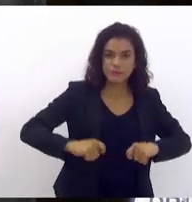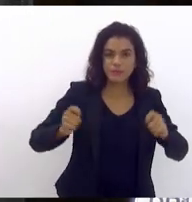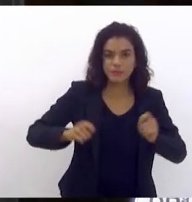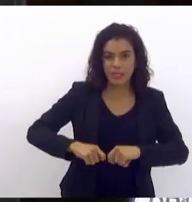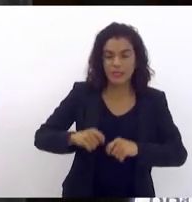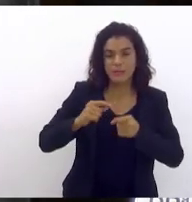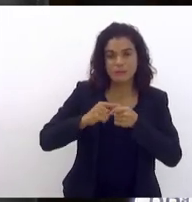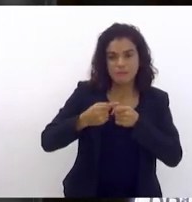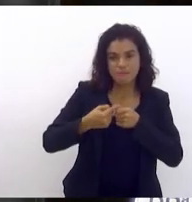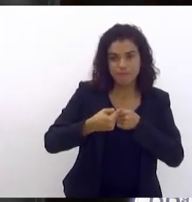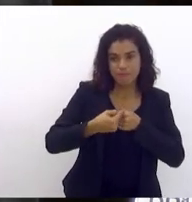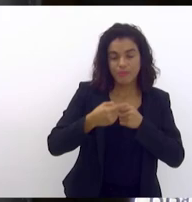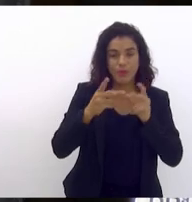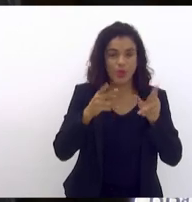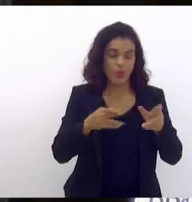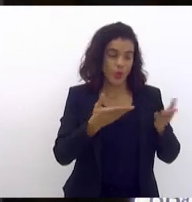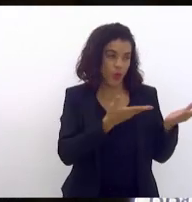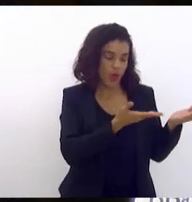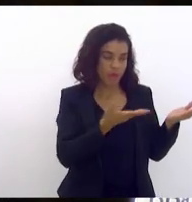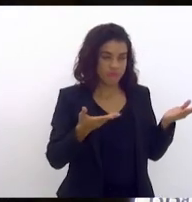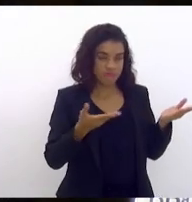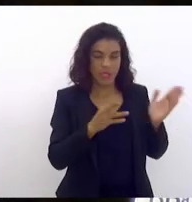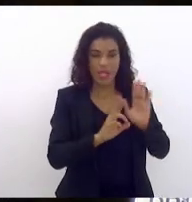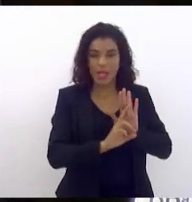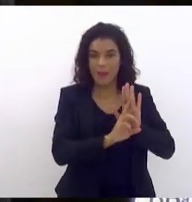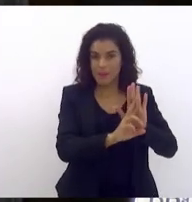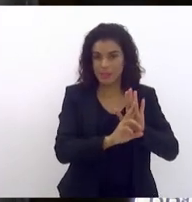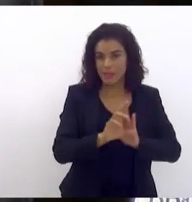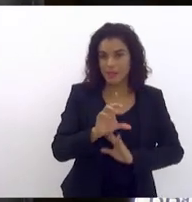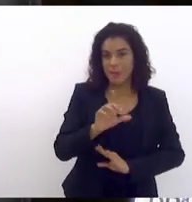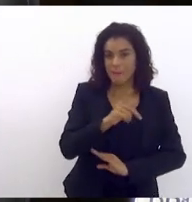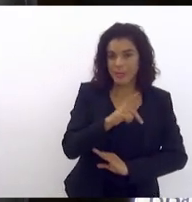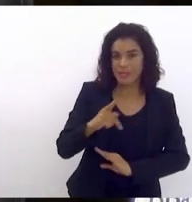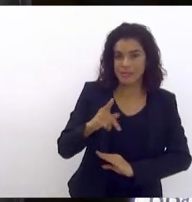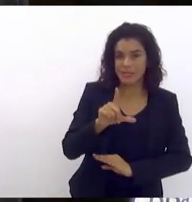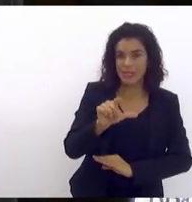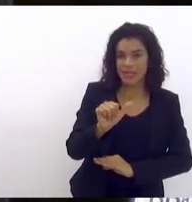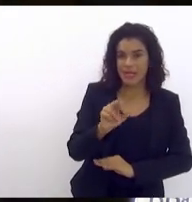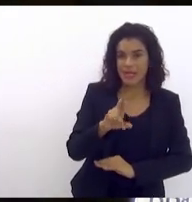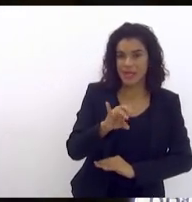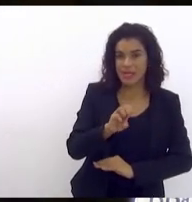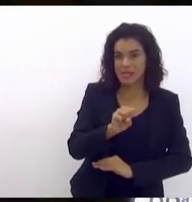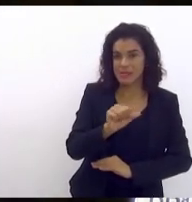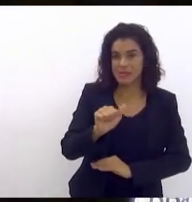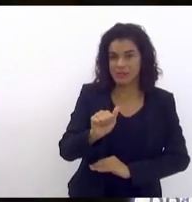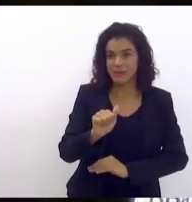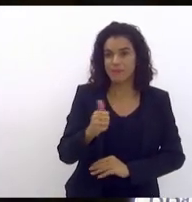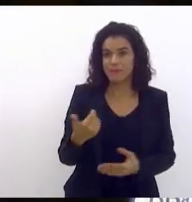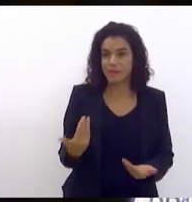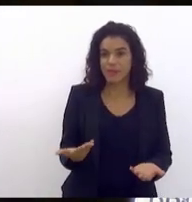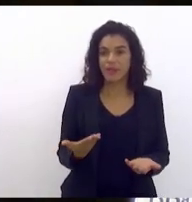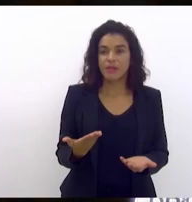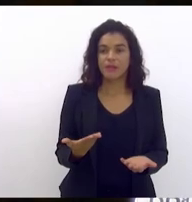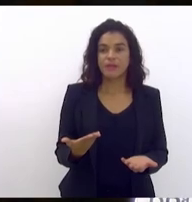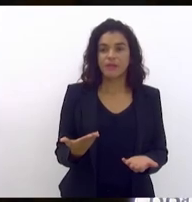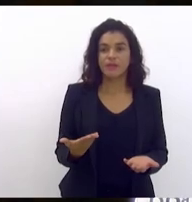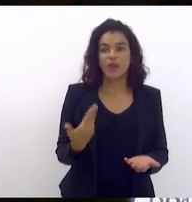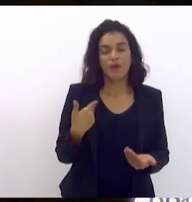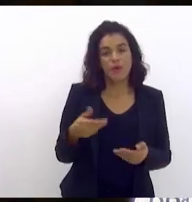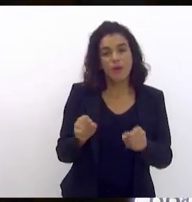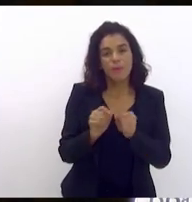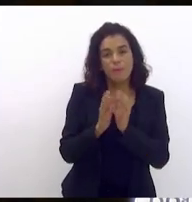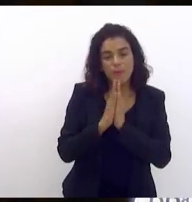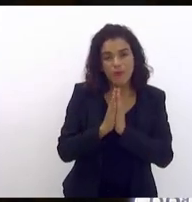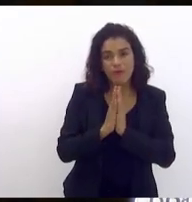cidades do nosso estado que aqui se encontram representadas pela nossa querida Presidente Larissa então eu faço aqui um apelo muito